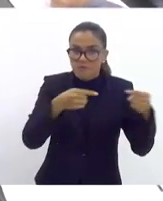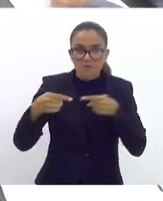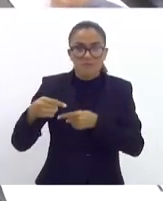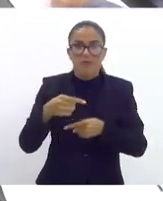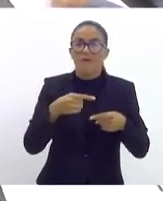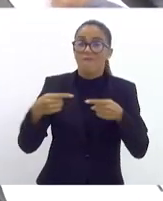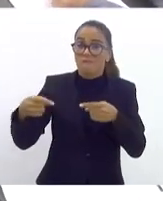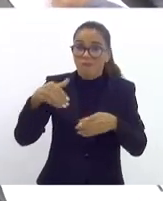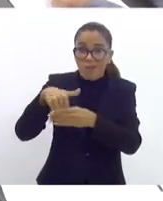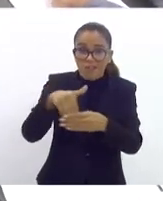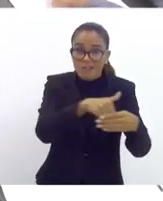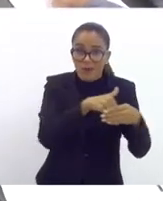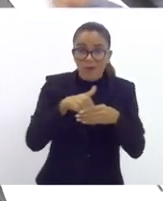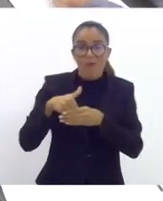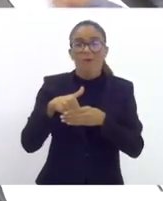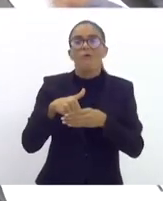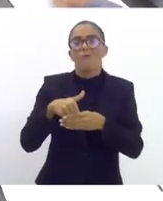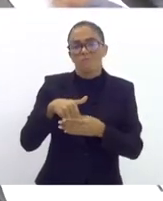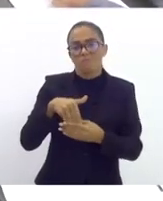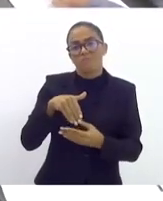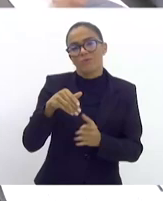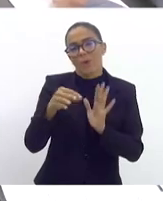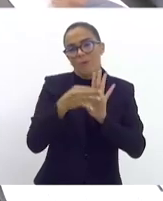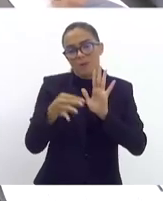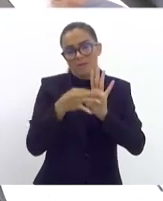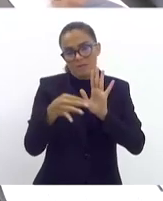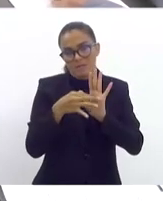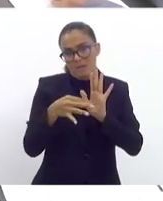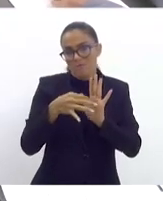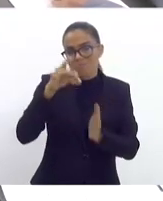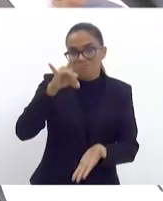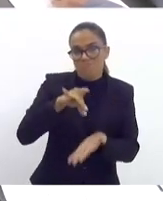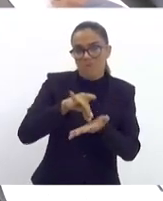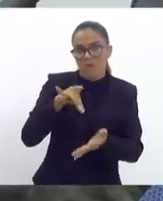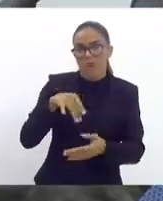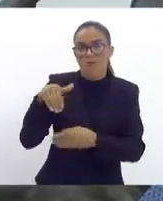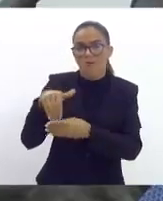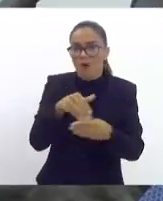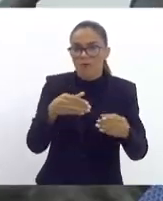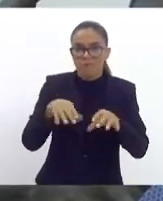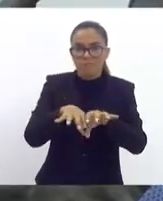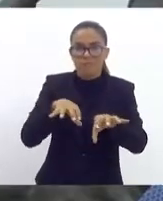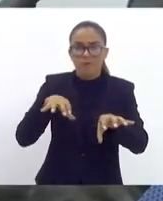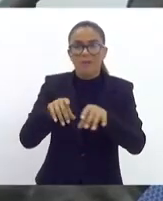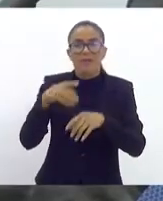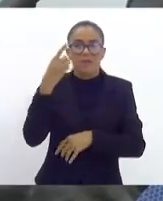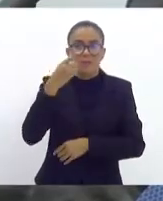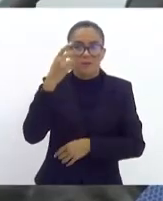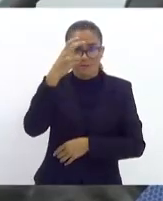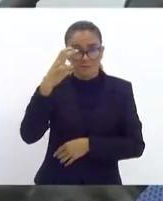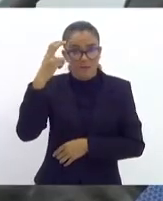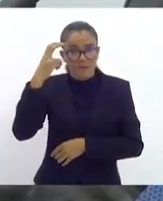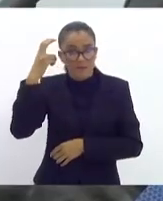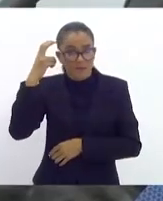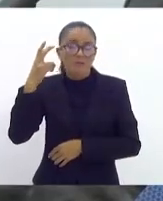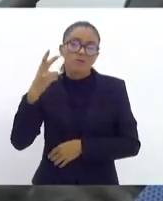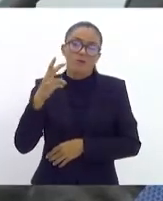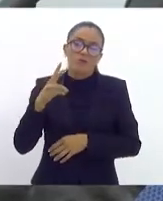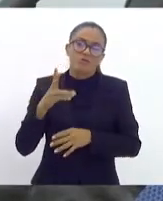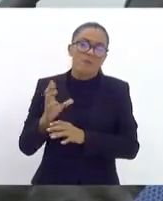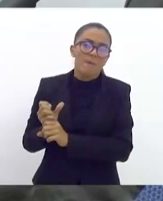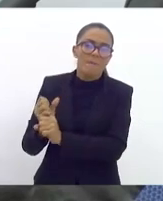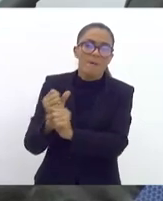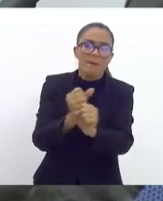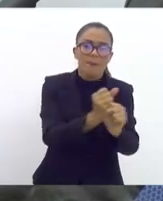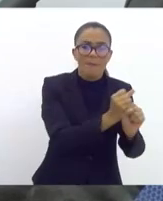votação parecer original Deputado Doutor Serginho e o voto divergente da deputada Veronica computado